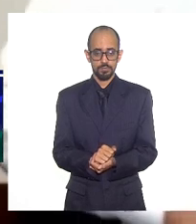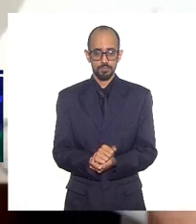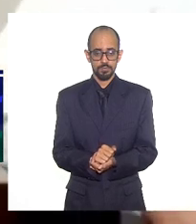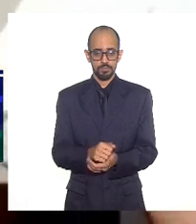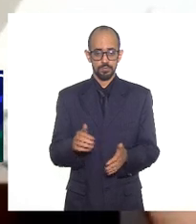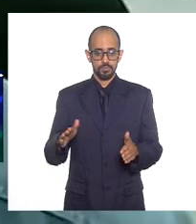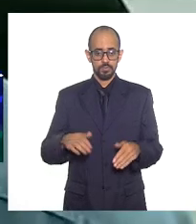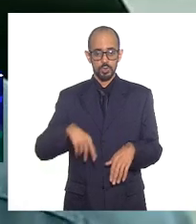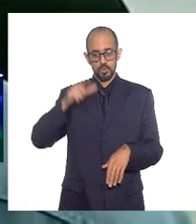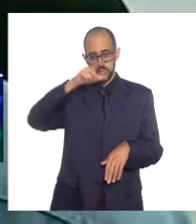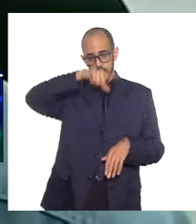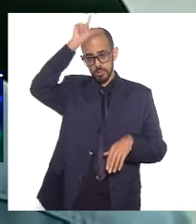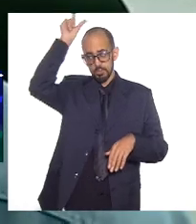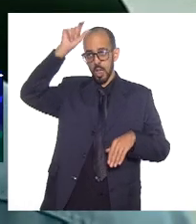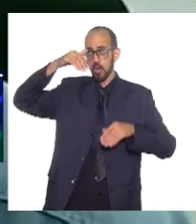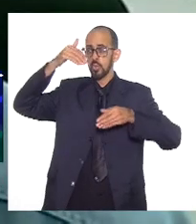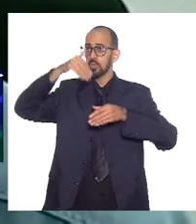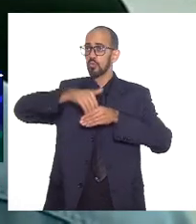senhor presidente.